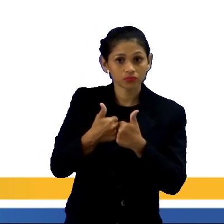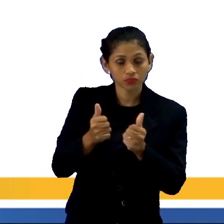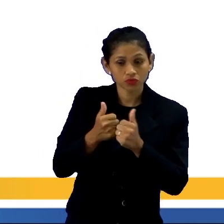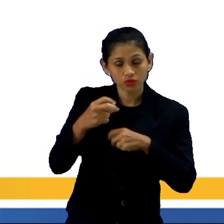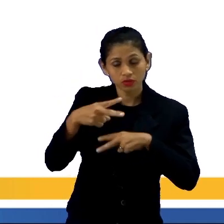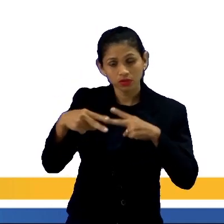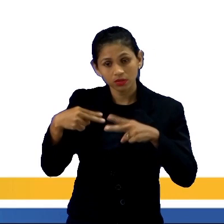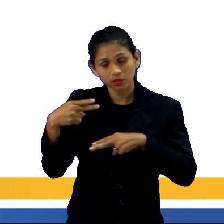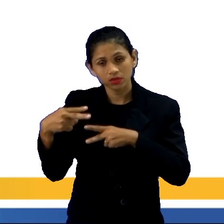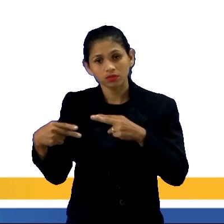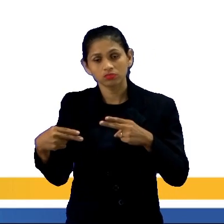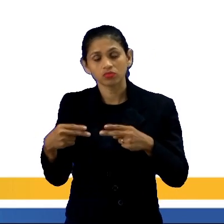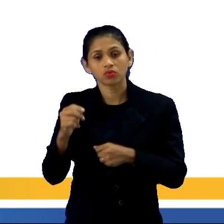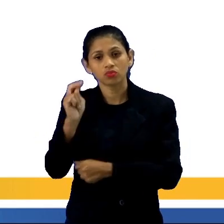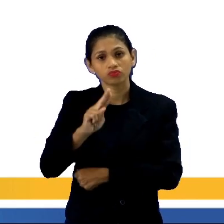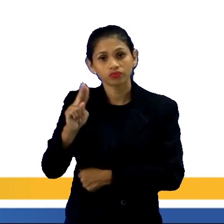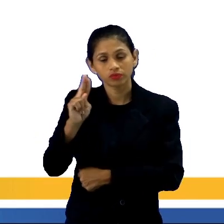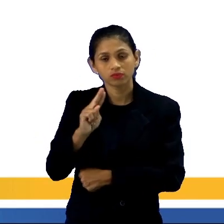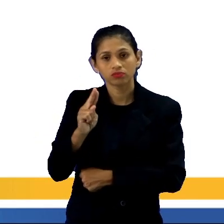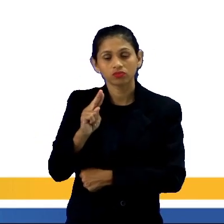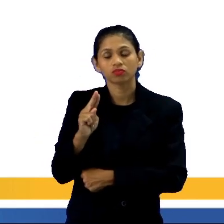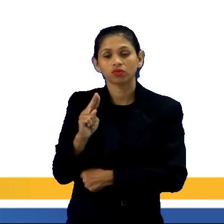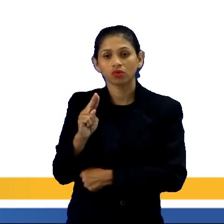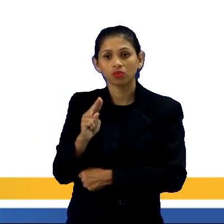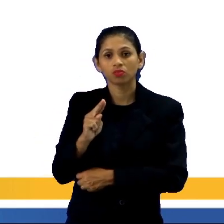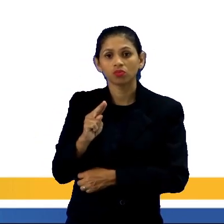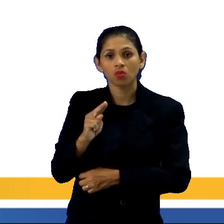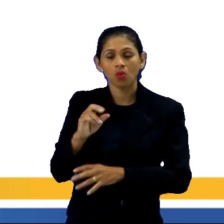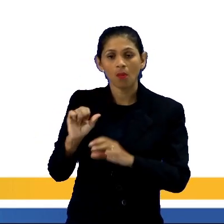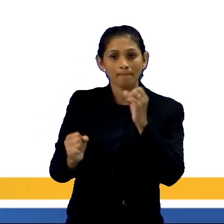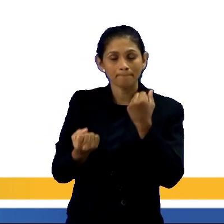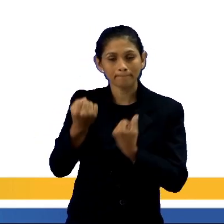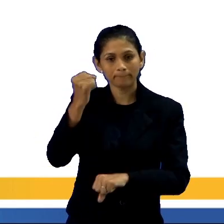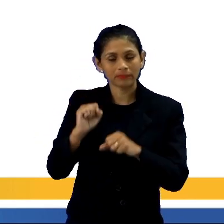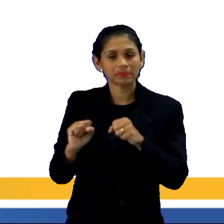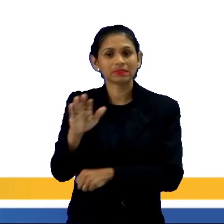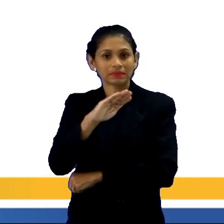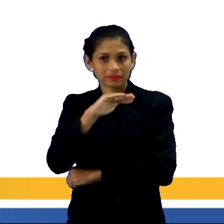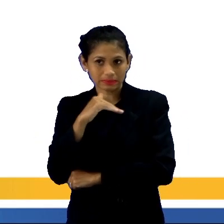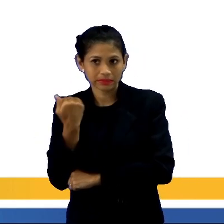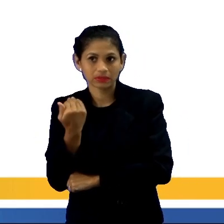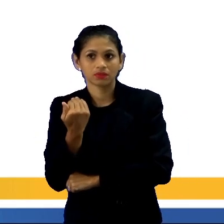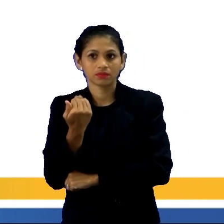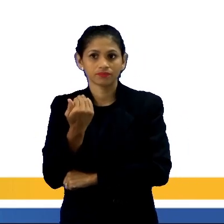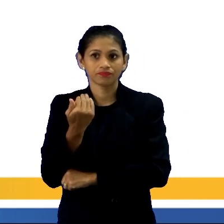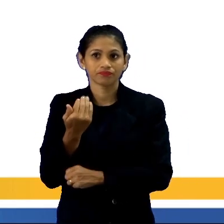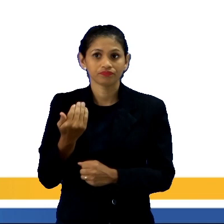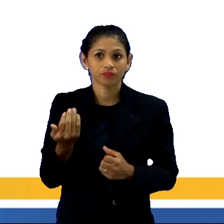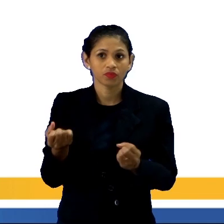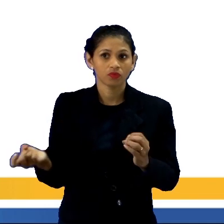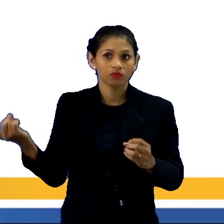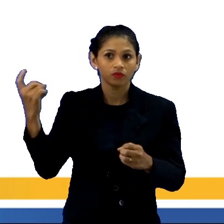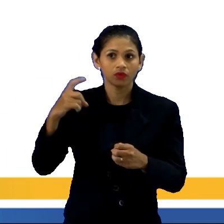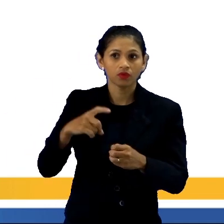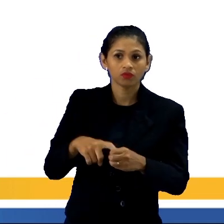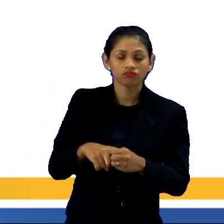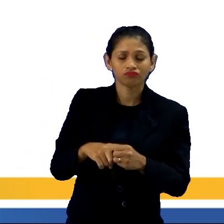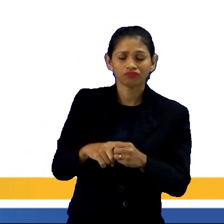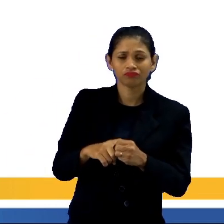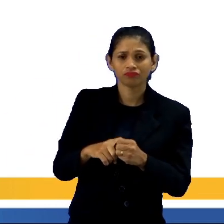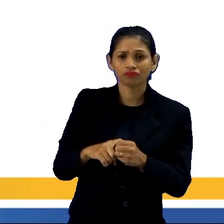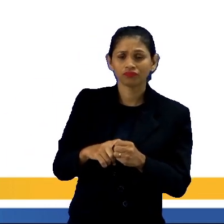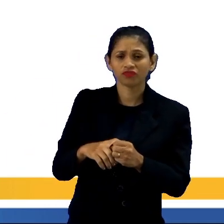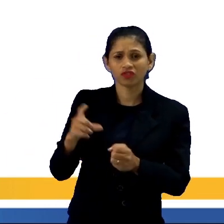como máquina de matar, com direito a loas cinematográficas e tudo. Voltemos às